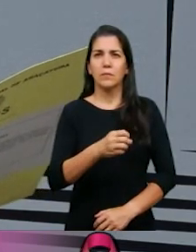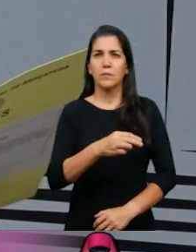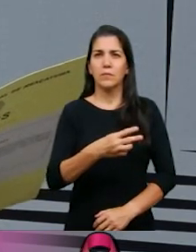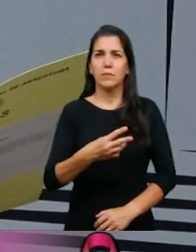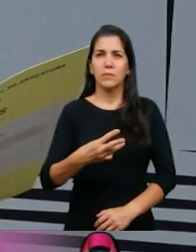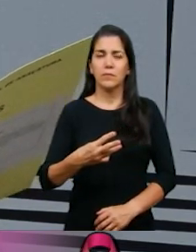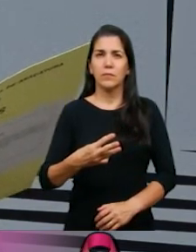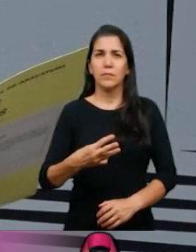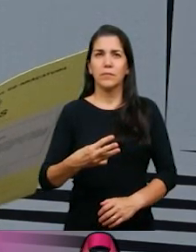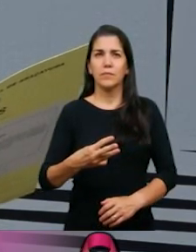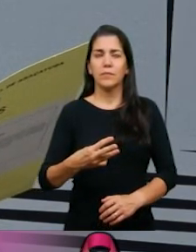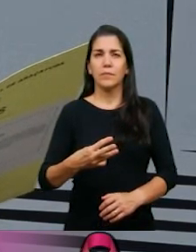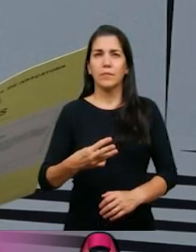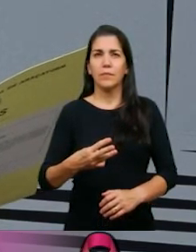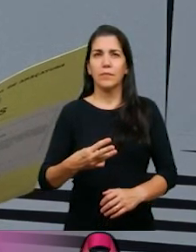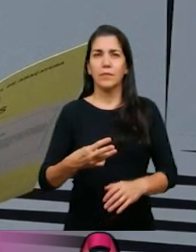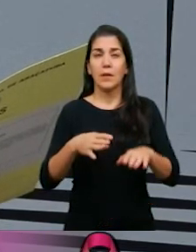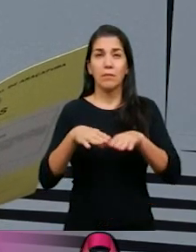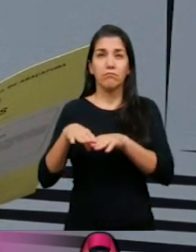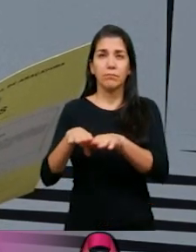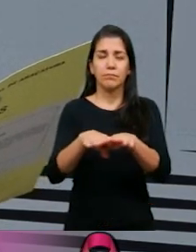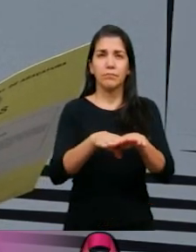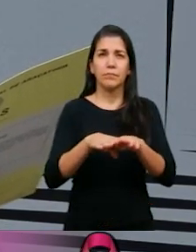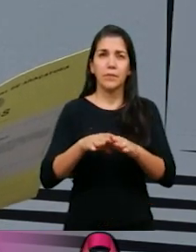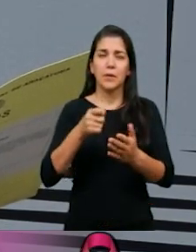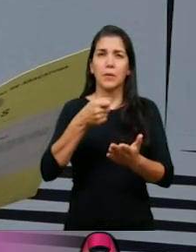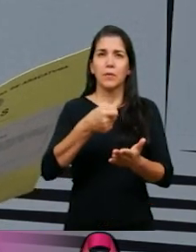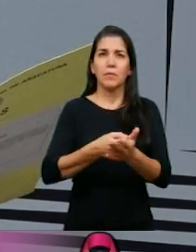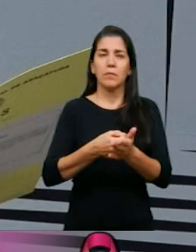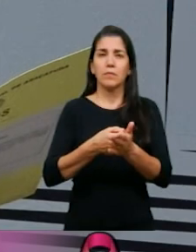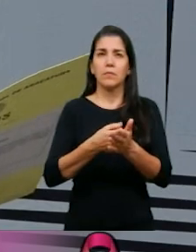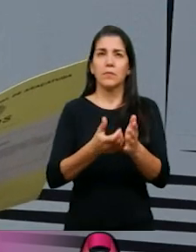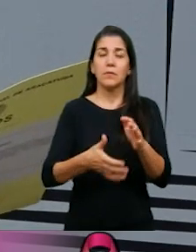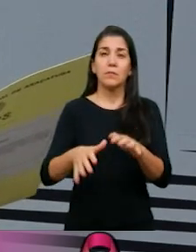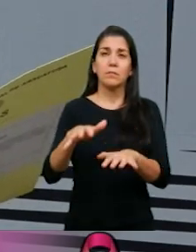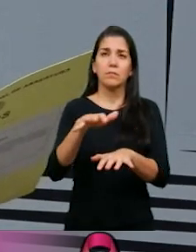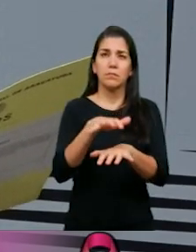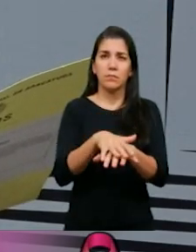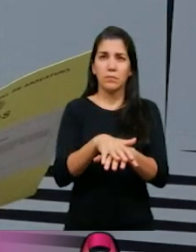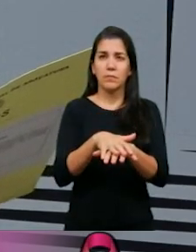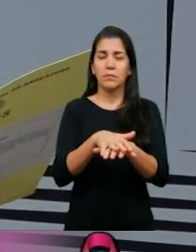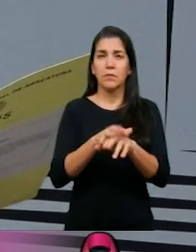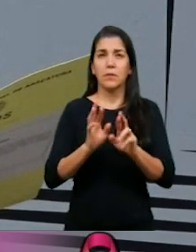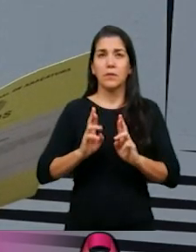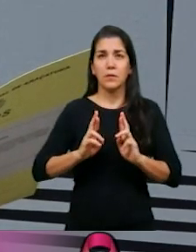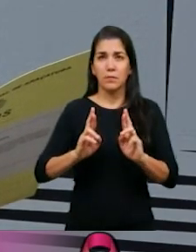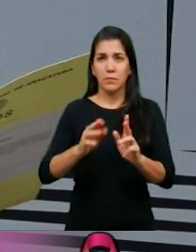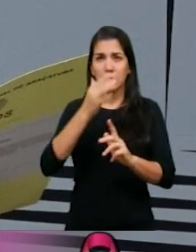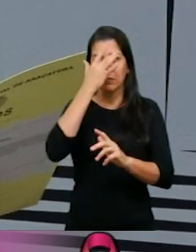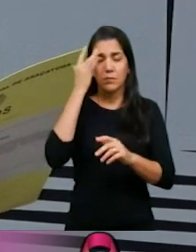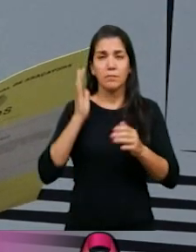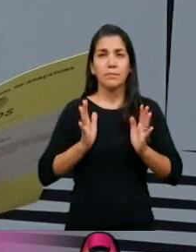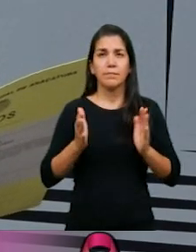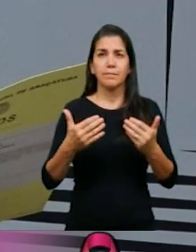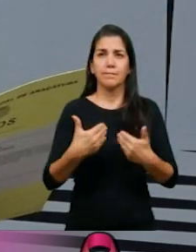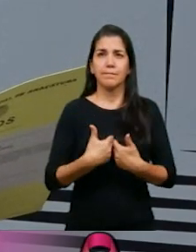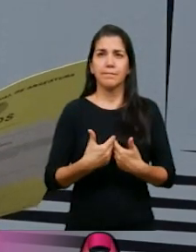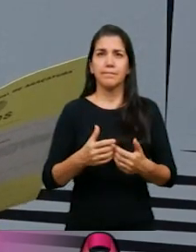2023, está alinhado com o compromisso de promover a inclusão e o respeito ao direito das pessoas com